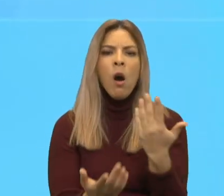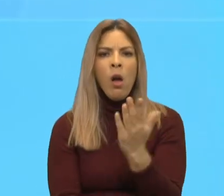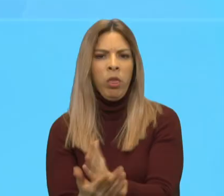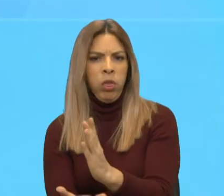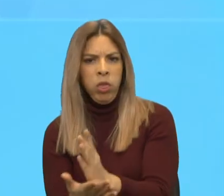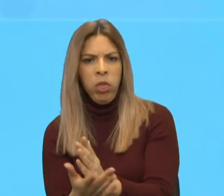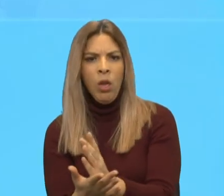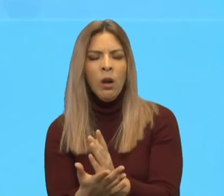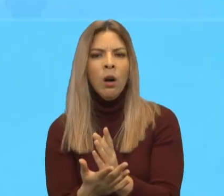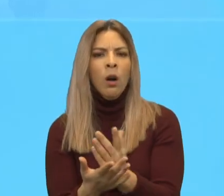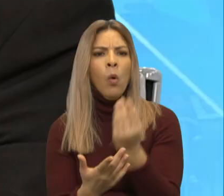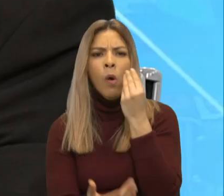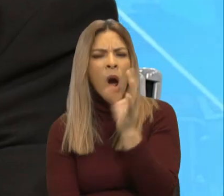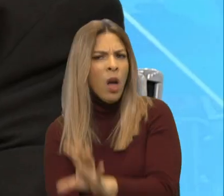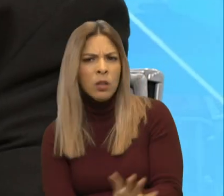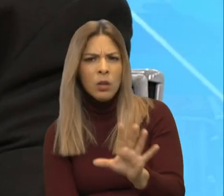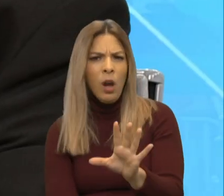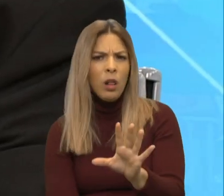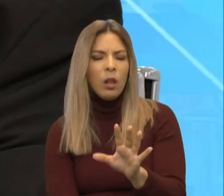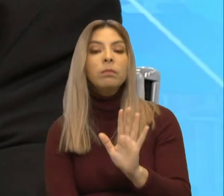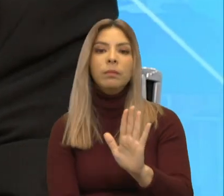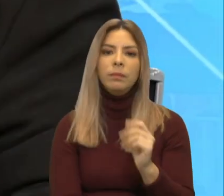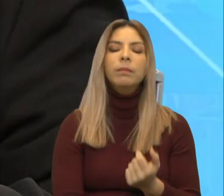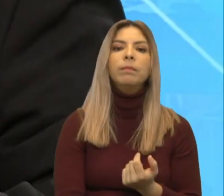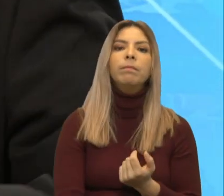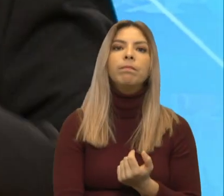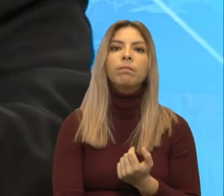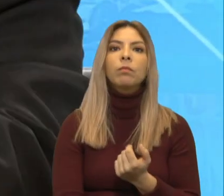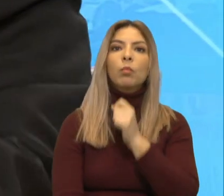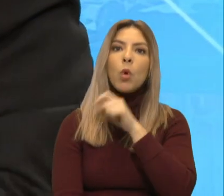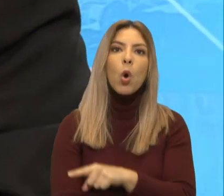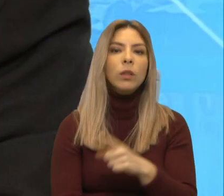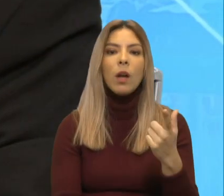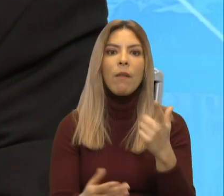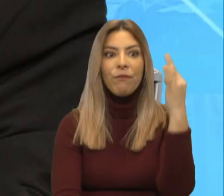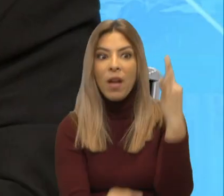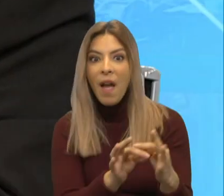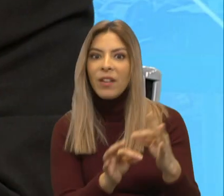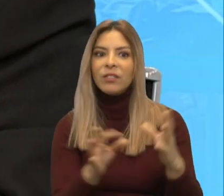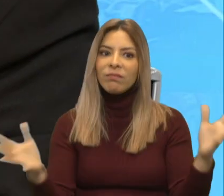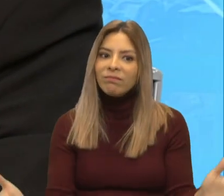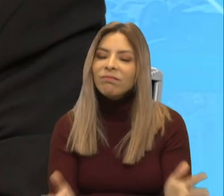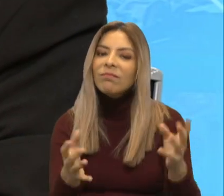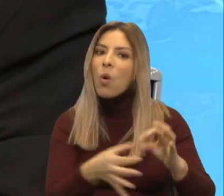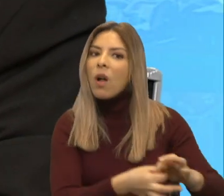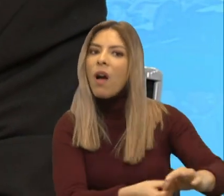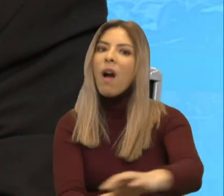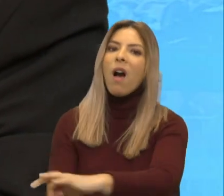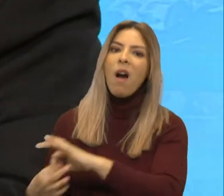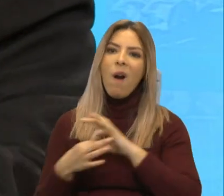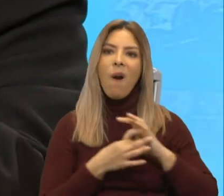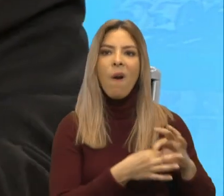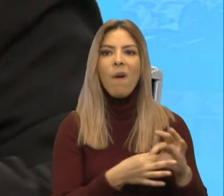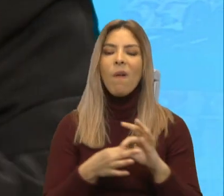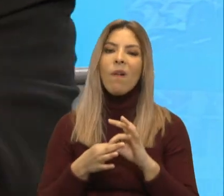afirmação e de unidade nacional? Sem dúvida, as celebrações que devia ser uma ocasião de festa, de unidade,